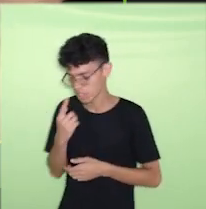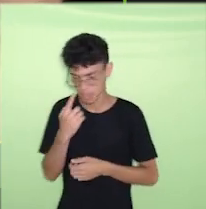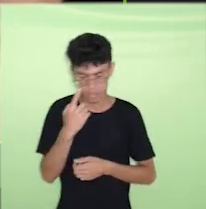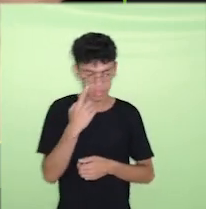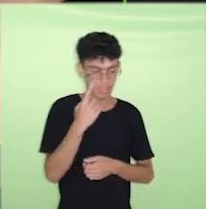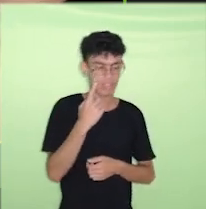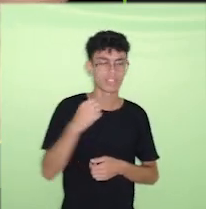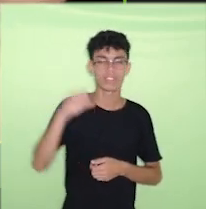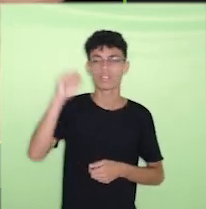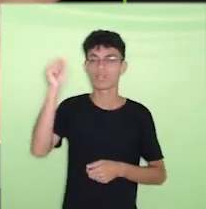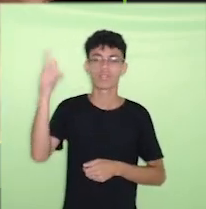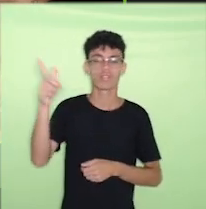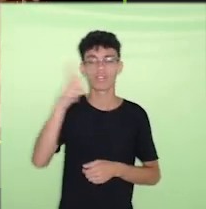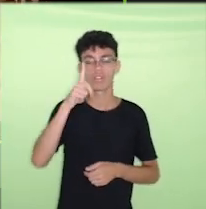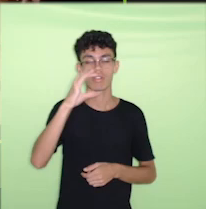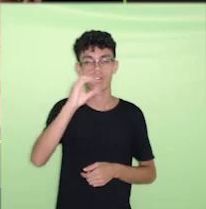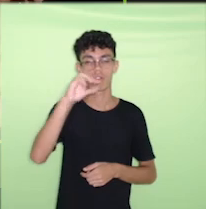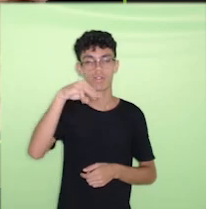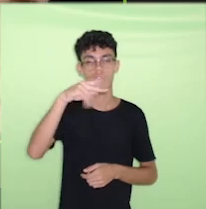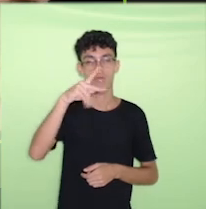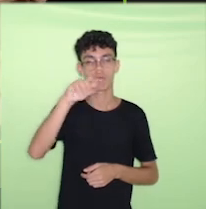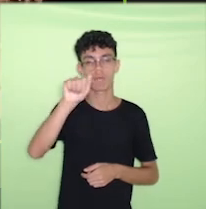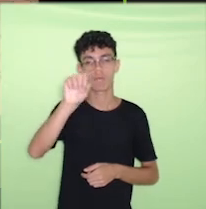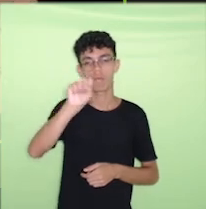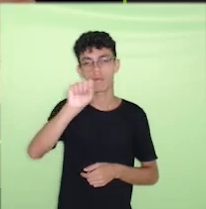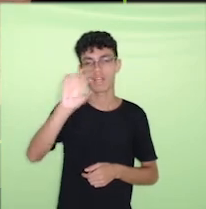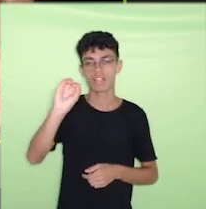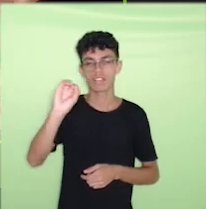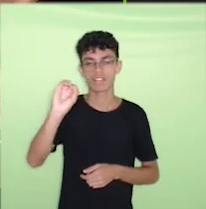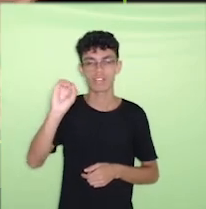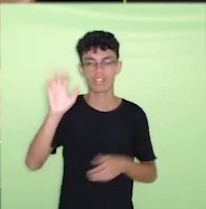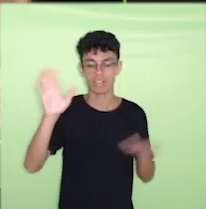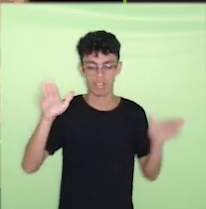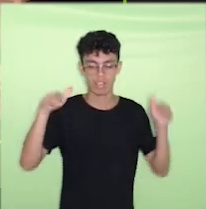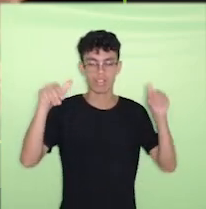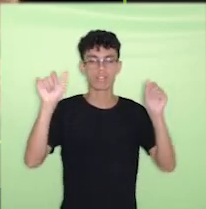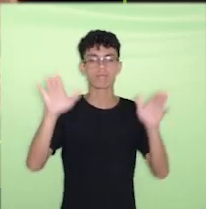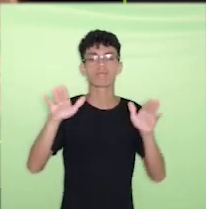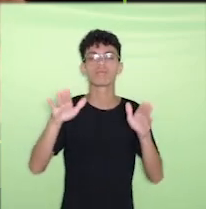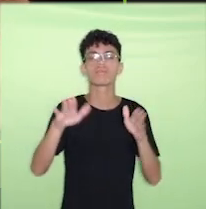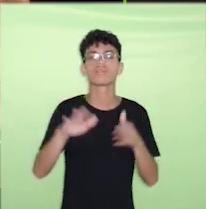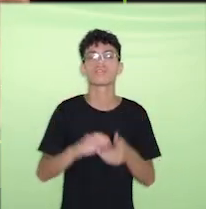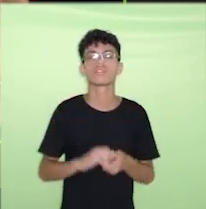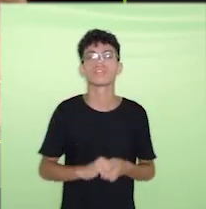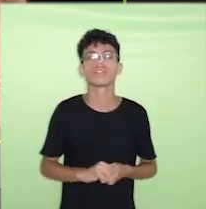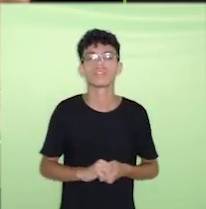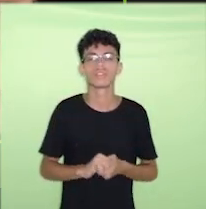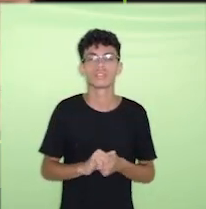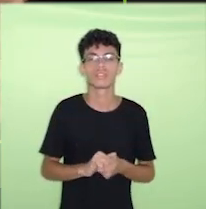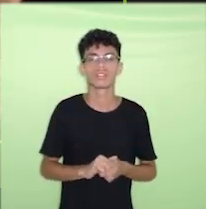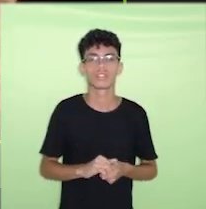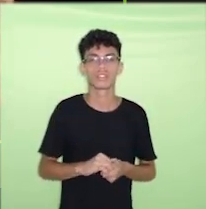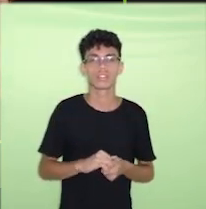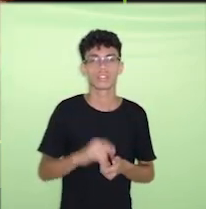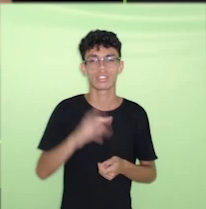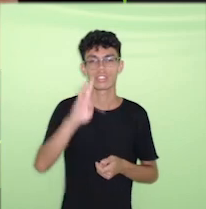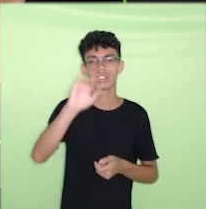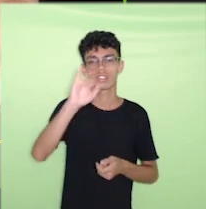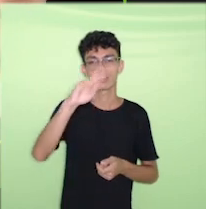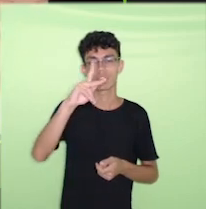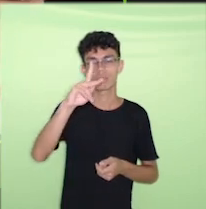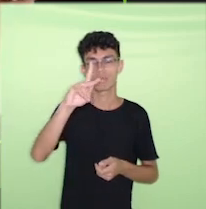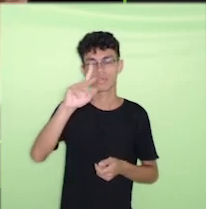fizer sol e compasso, esfera, a asa, una, tríplice